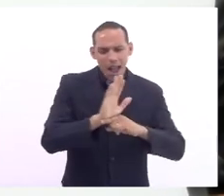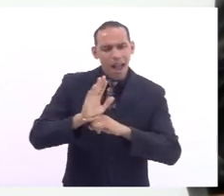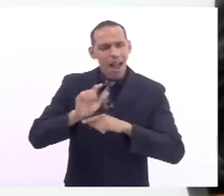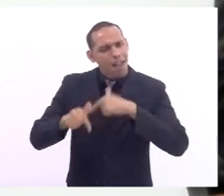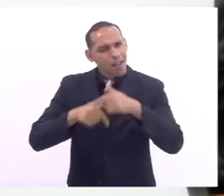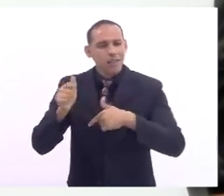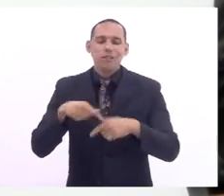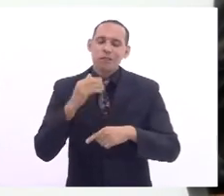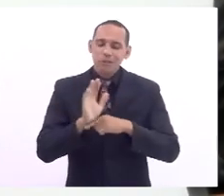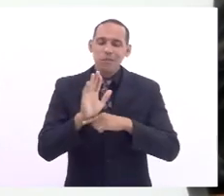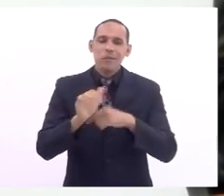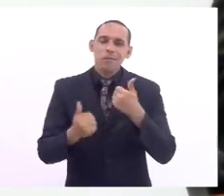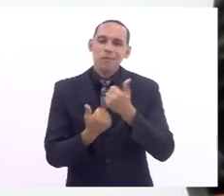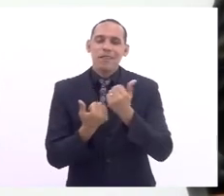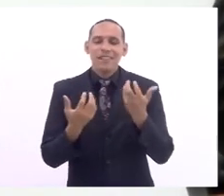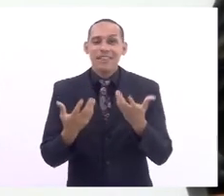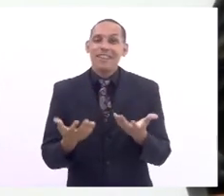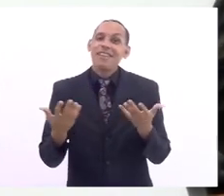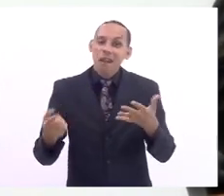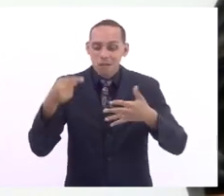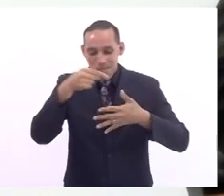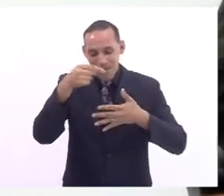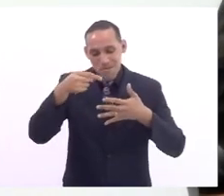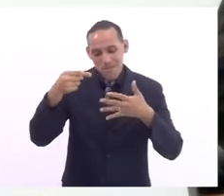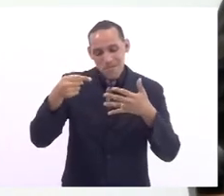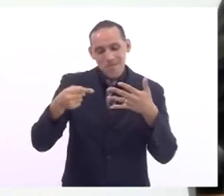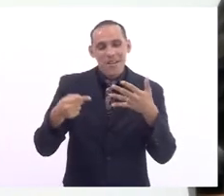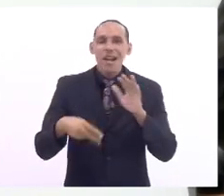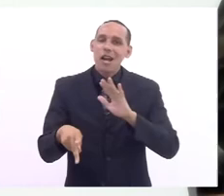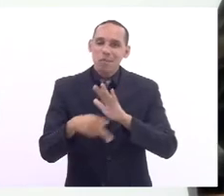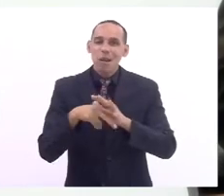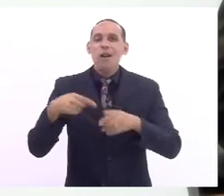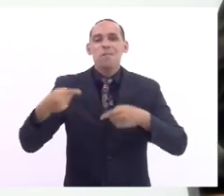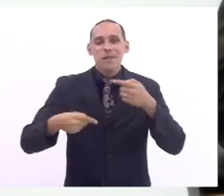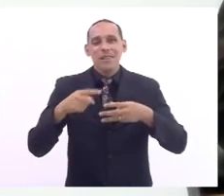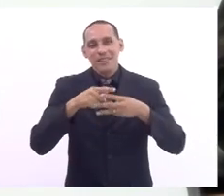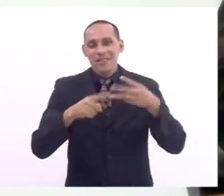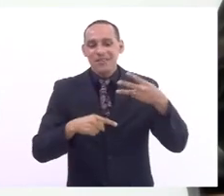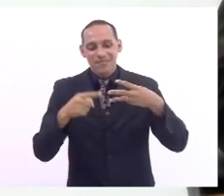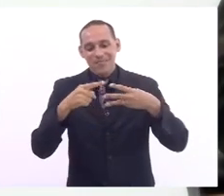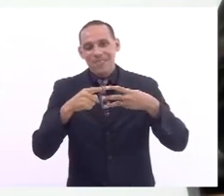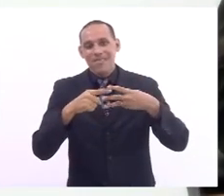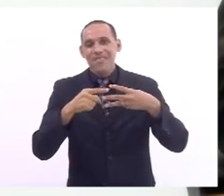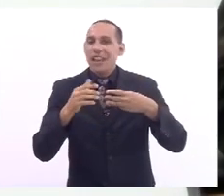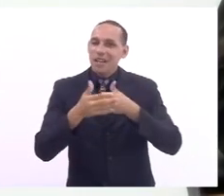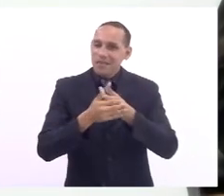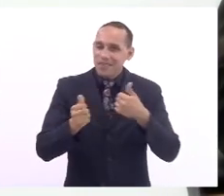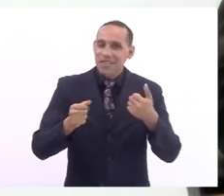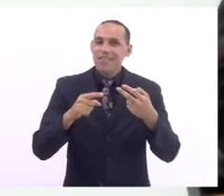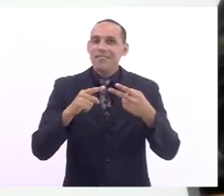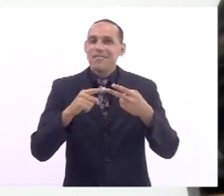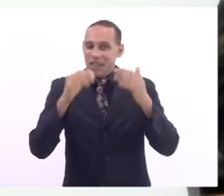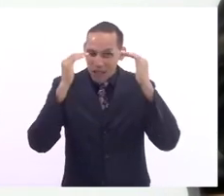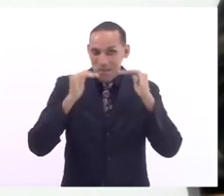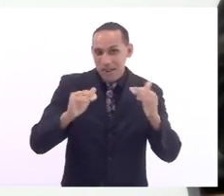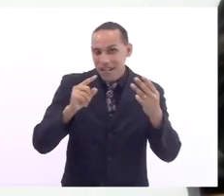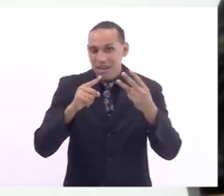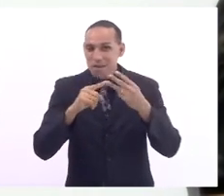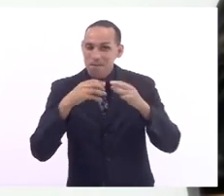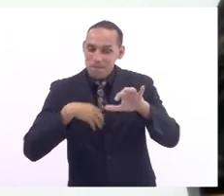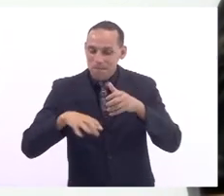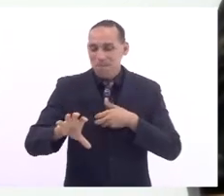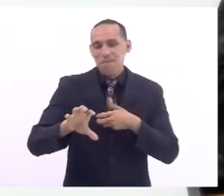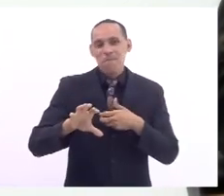isso daqui são alguns elementos que constituem essa política do afeto e do respeito da empatia que Eu mencionei aqui a pouco